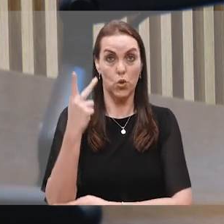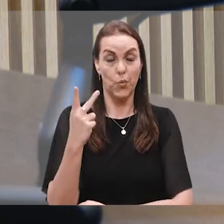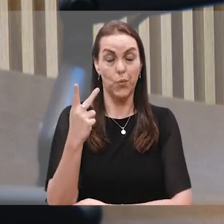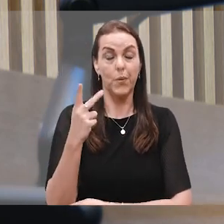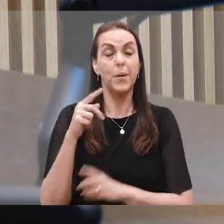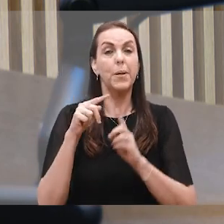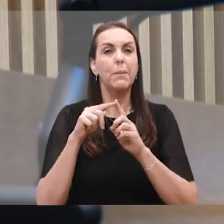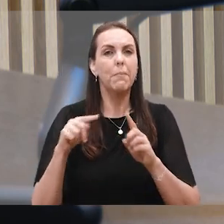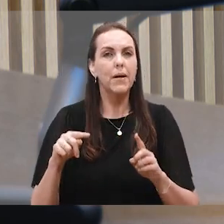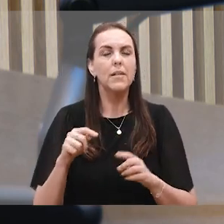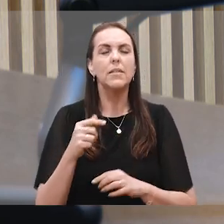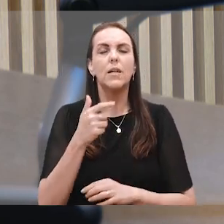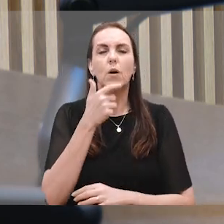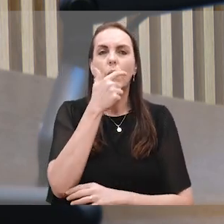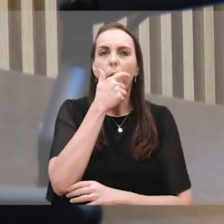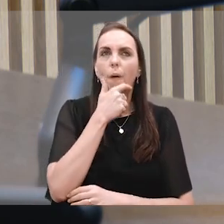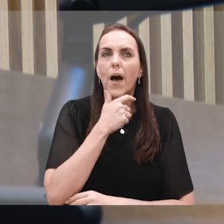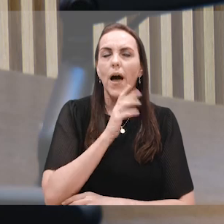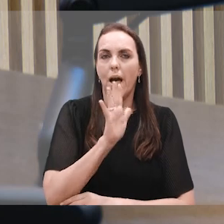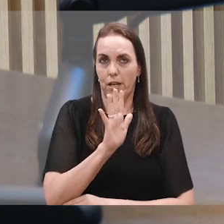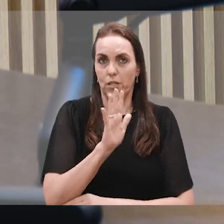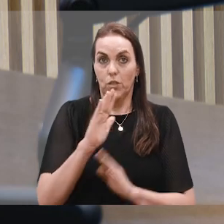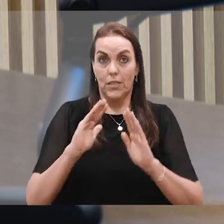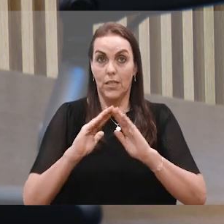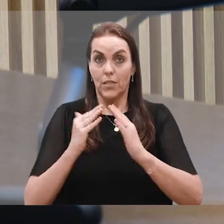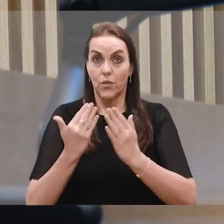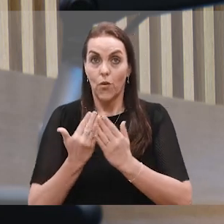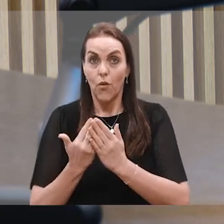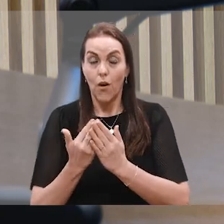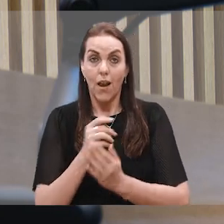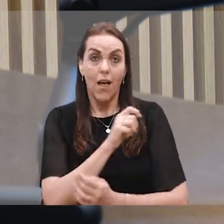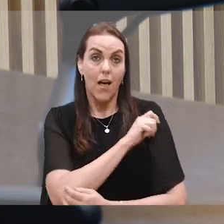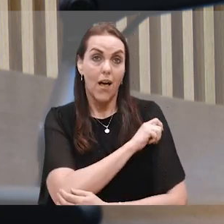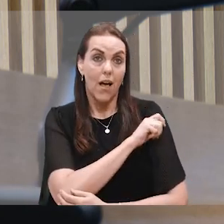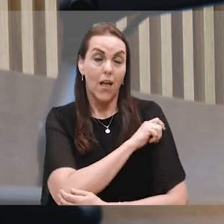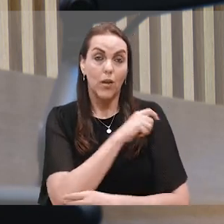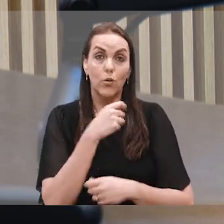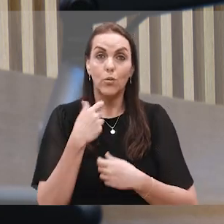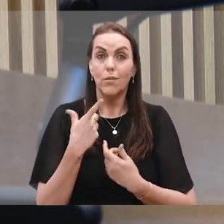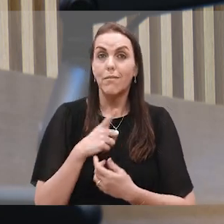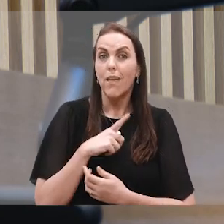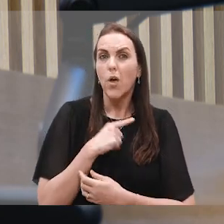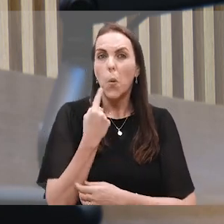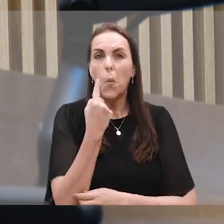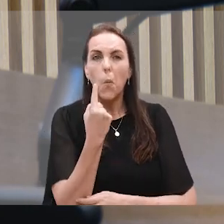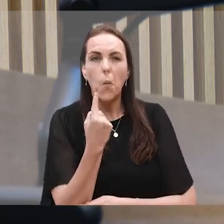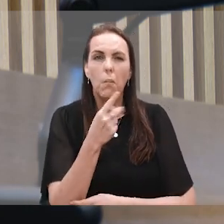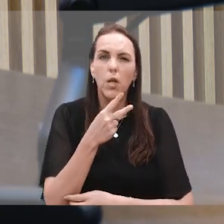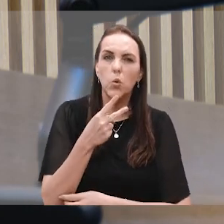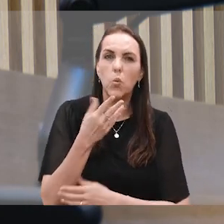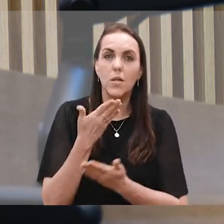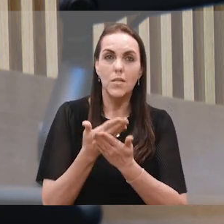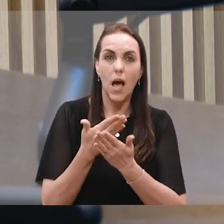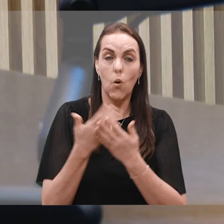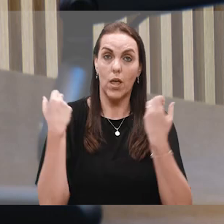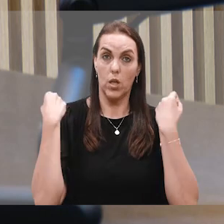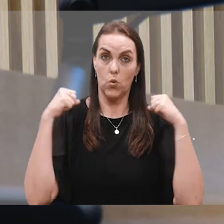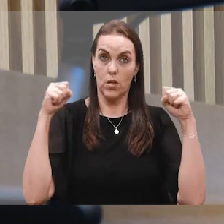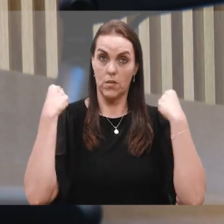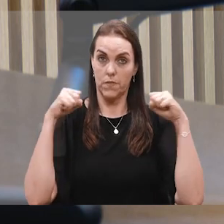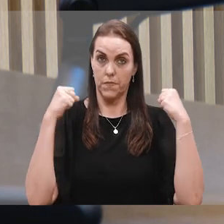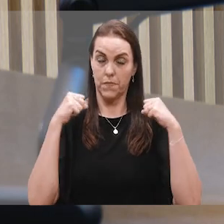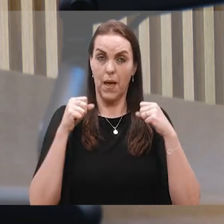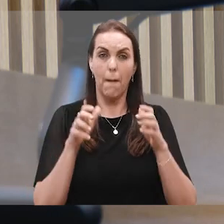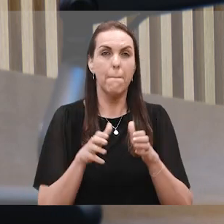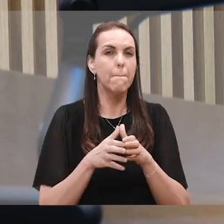história, mas eu acho, por exemplo, que nas escolas os alunos têm 1, 2 aulas de educação